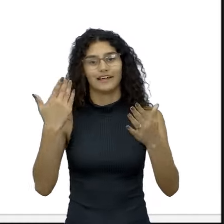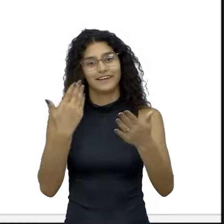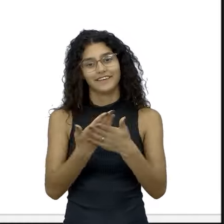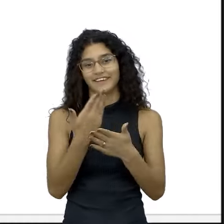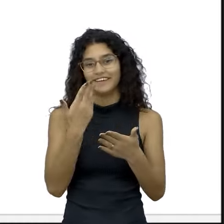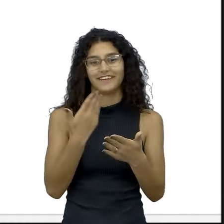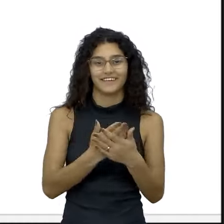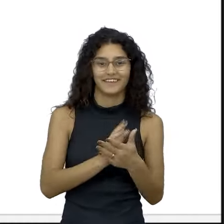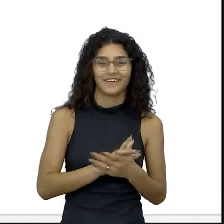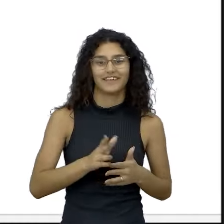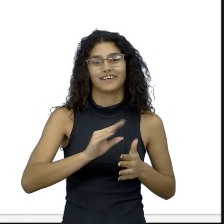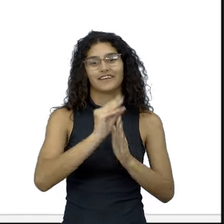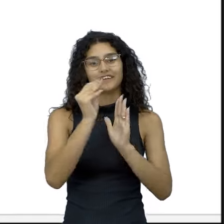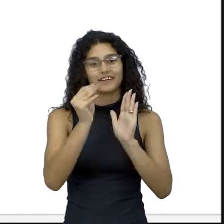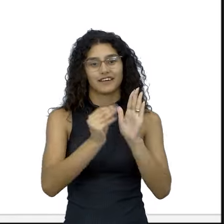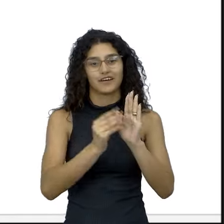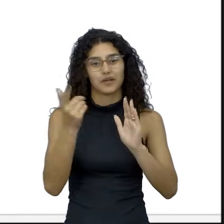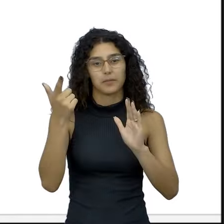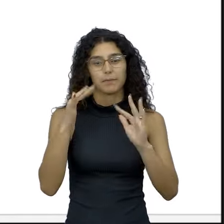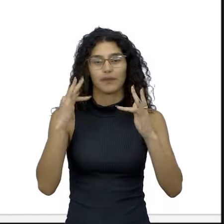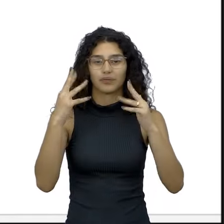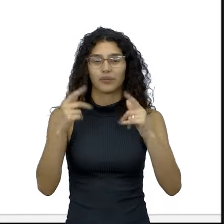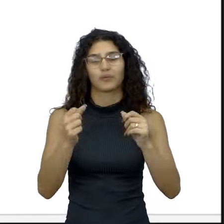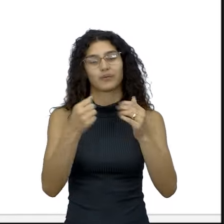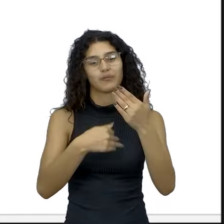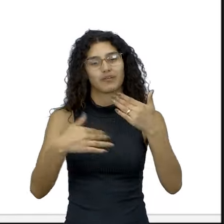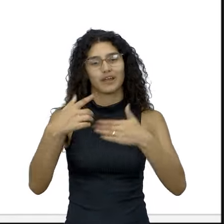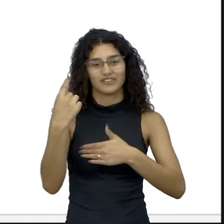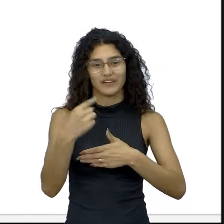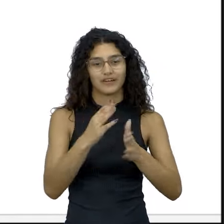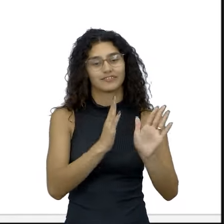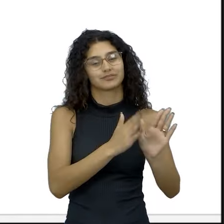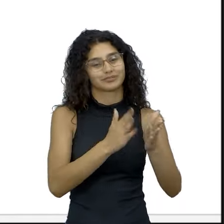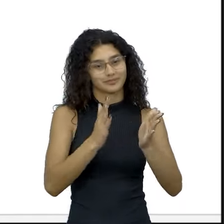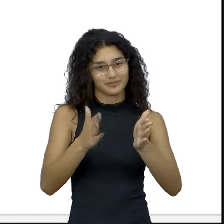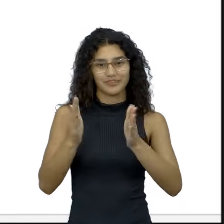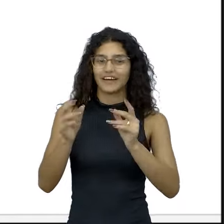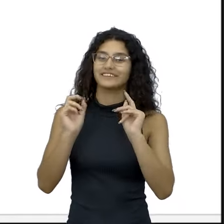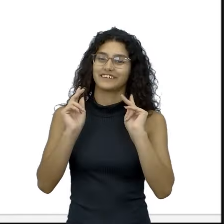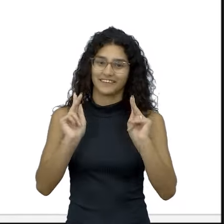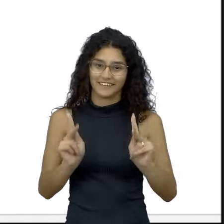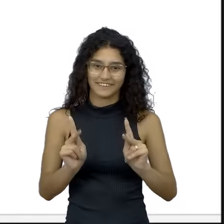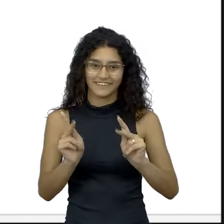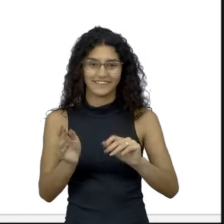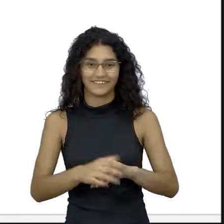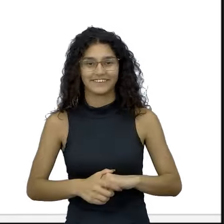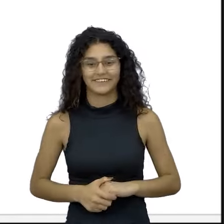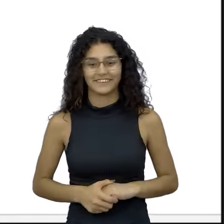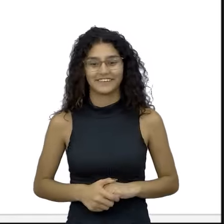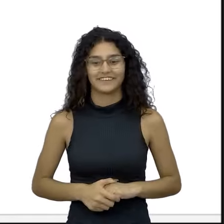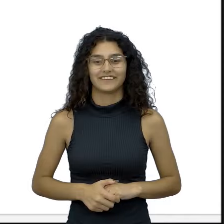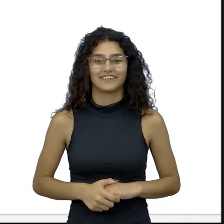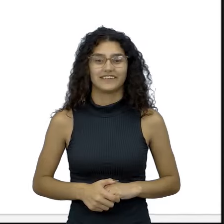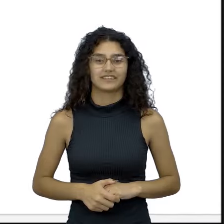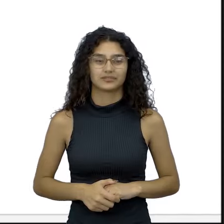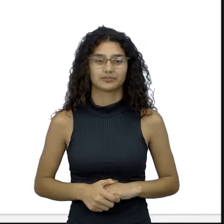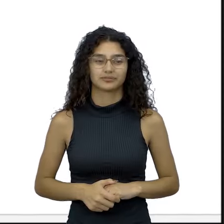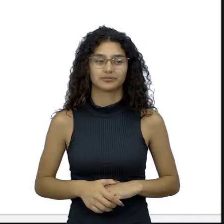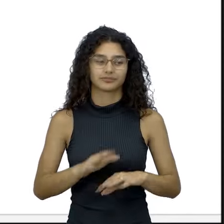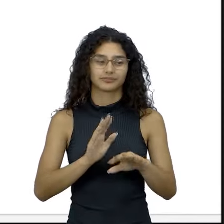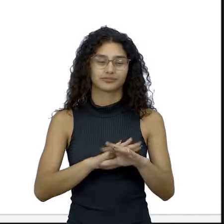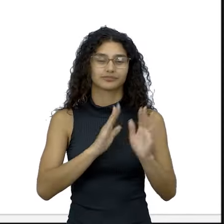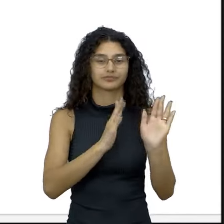não consegui colocar tudo em um slide só. Então, nós vamos por partes, tá bom? Nós faremos isso por